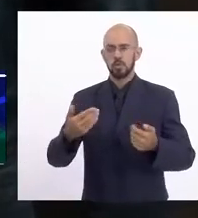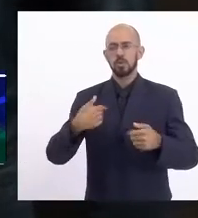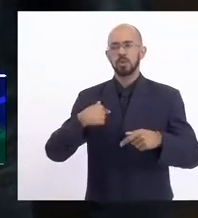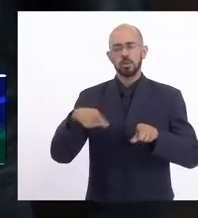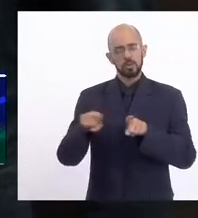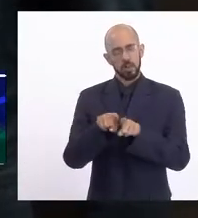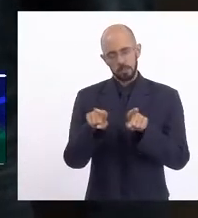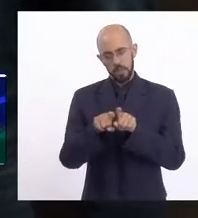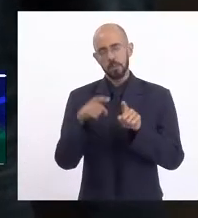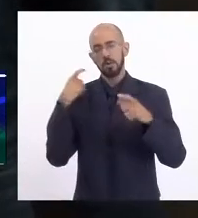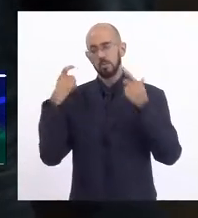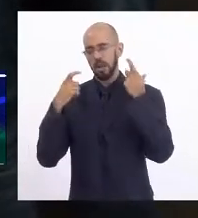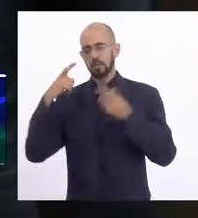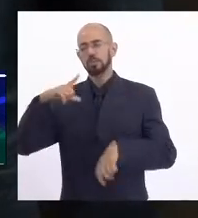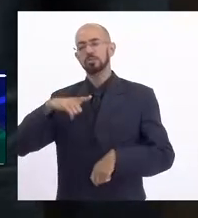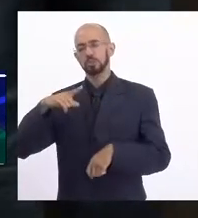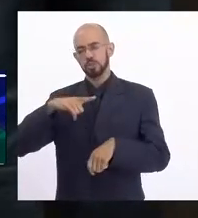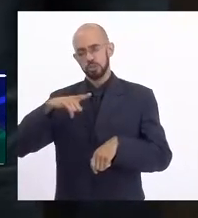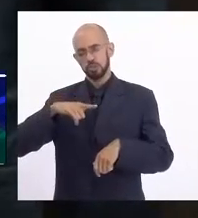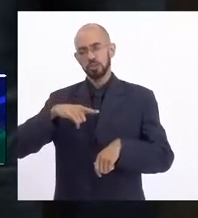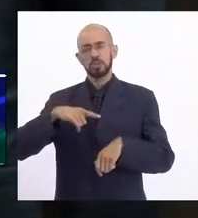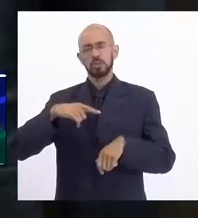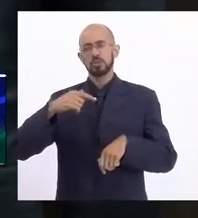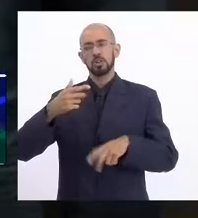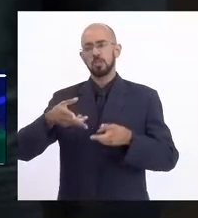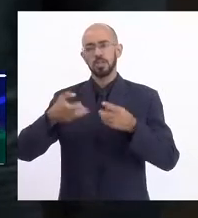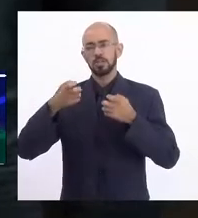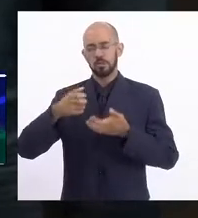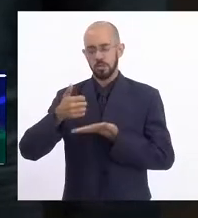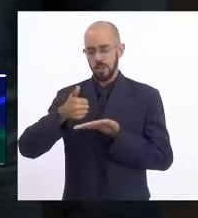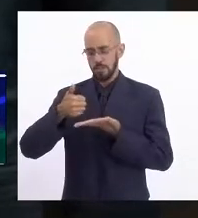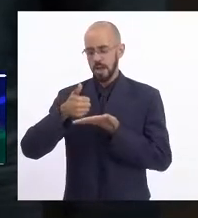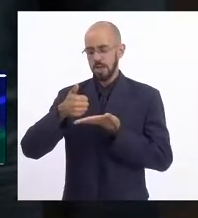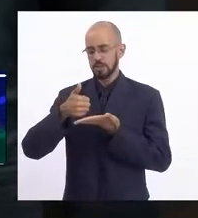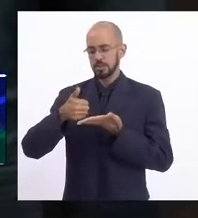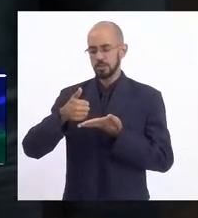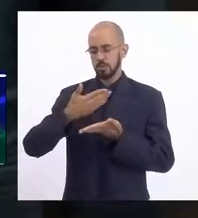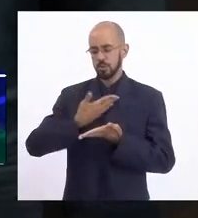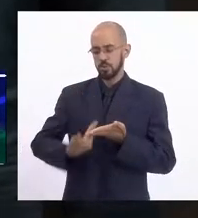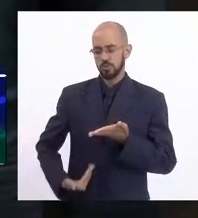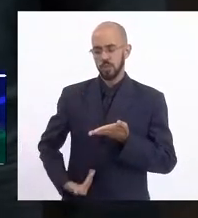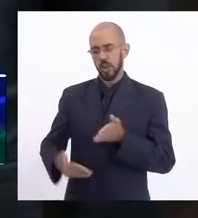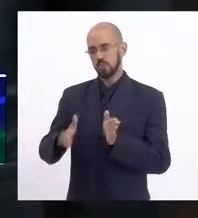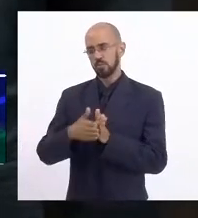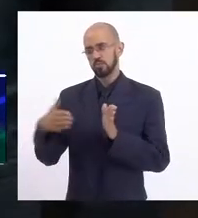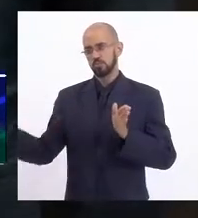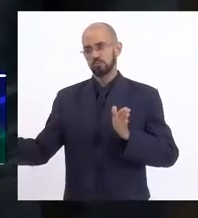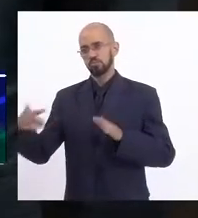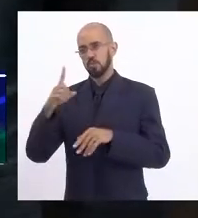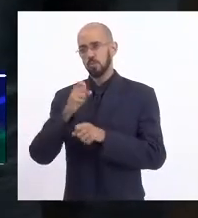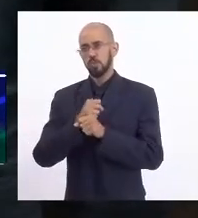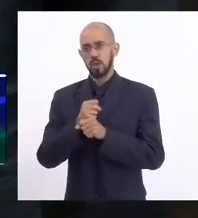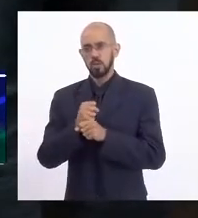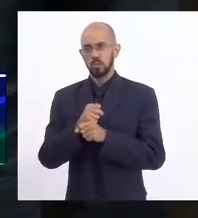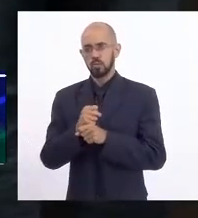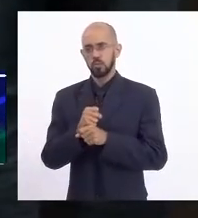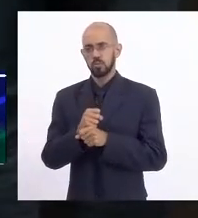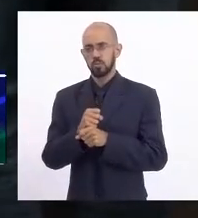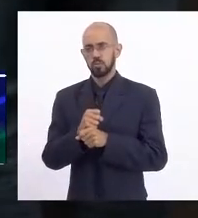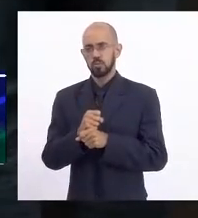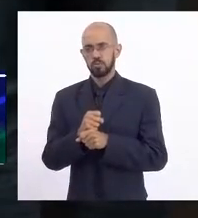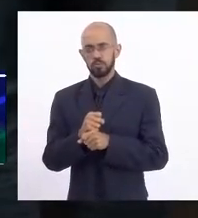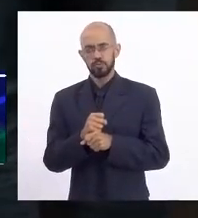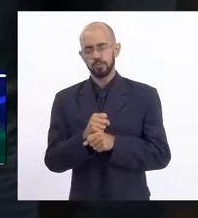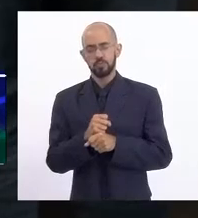estava muito preocupado, sem ver nenhum fundamento para o governo sair prorrogando assim por 1 ano, deputada Renata, deputada Regiane, a não